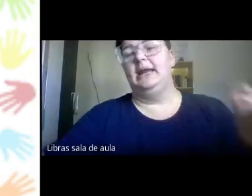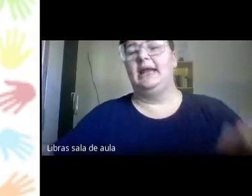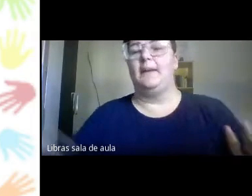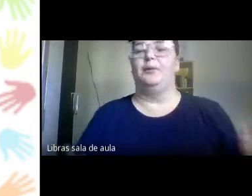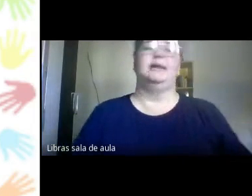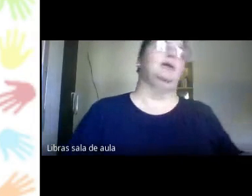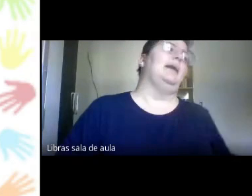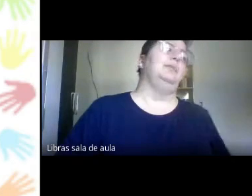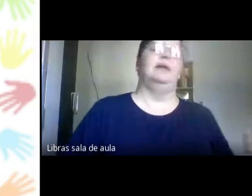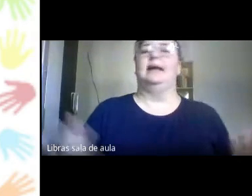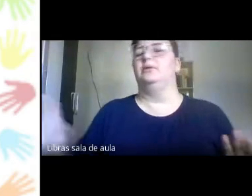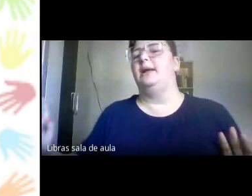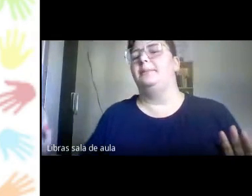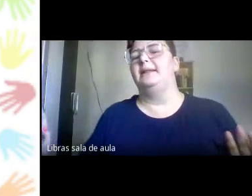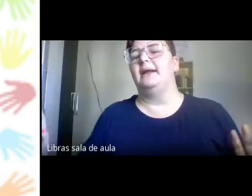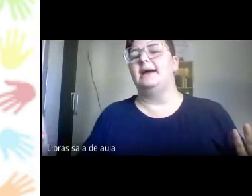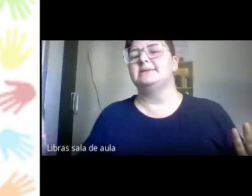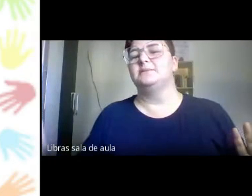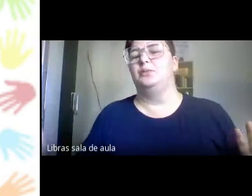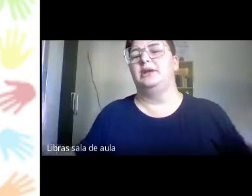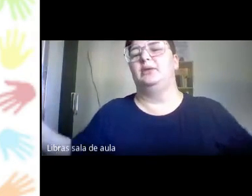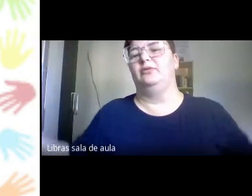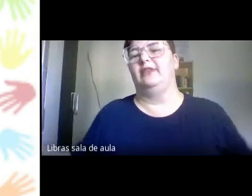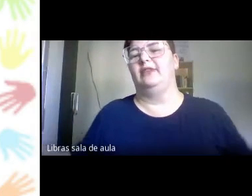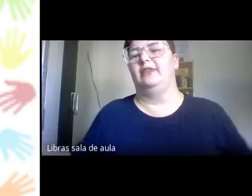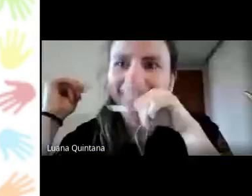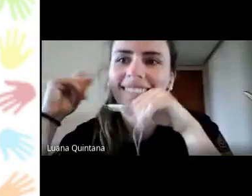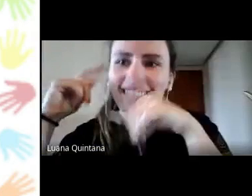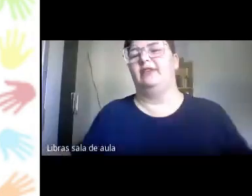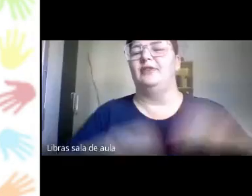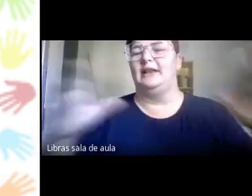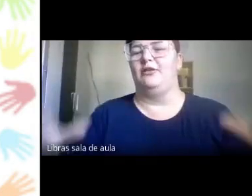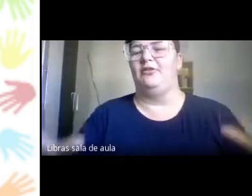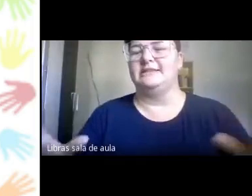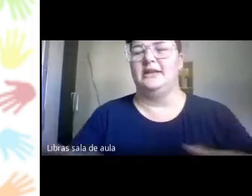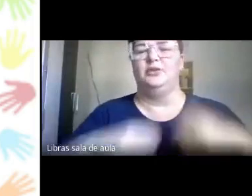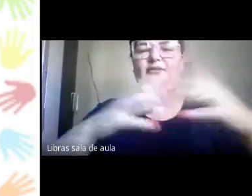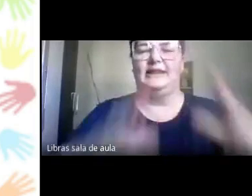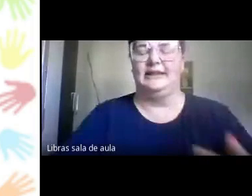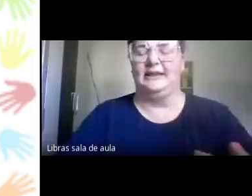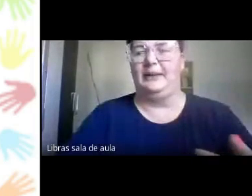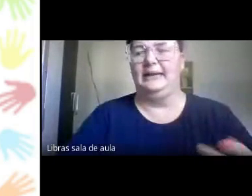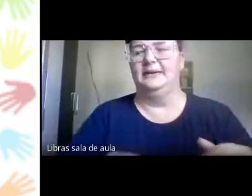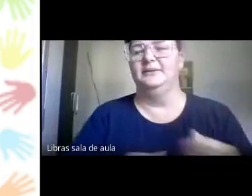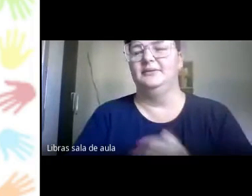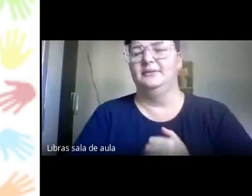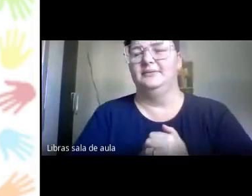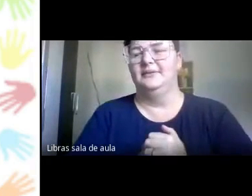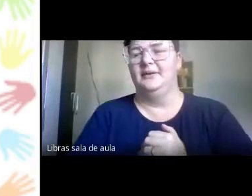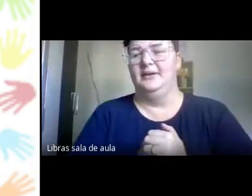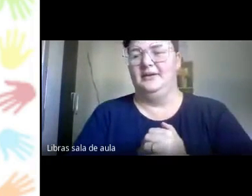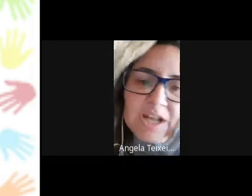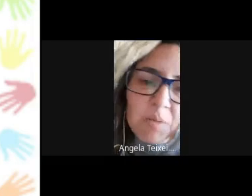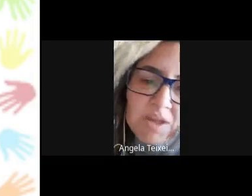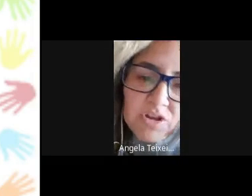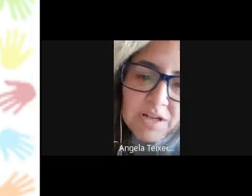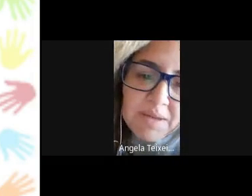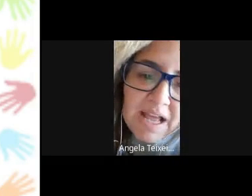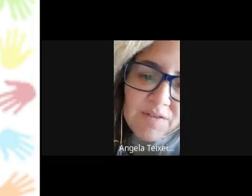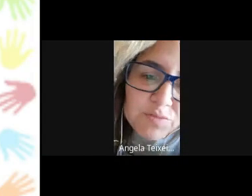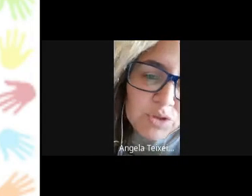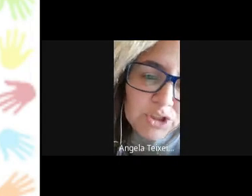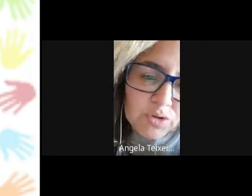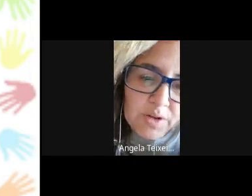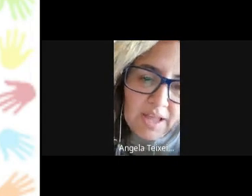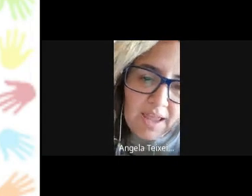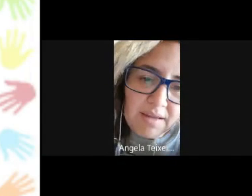e ninguém poder olhar para o lado, olhar para trás, porque tu vai estar colando, tu vai estar conversando, tu vai estar atrapalhando. Eu geralmente